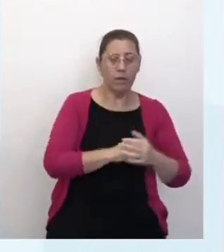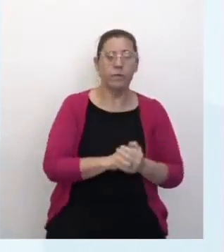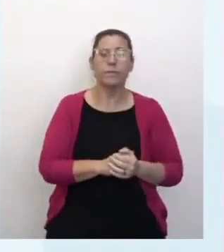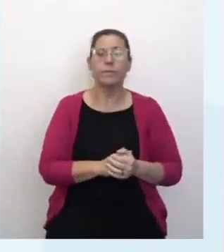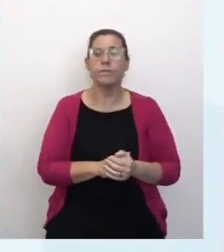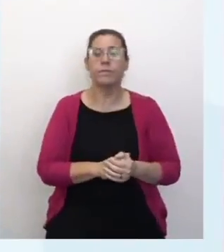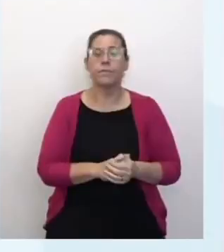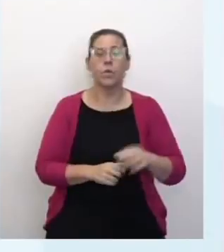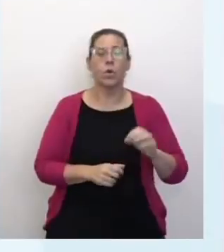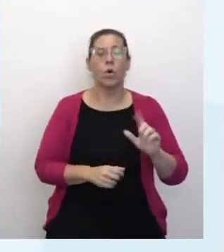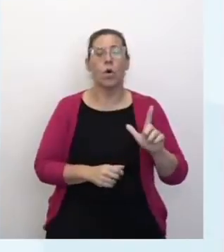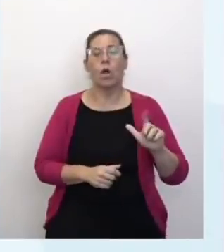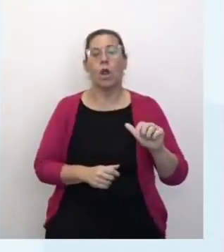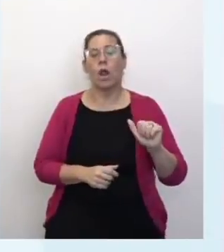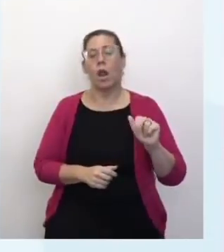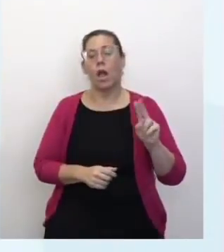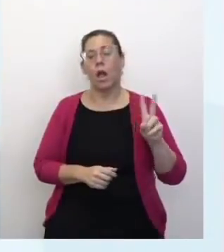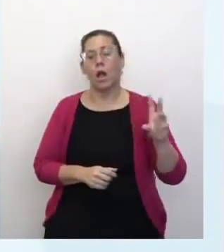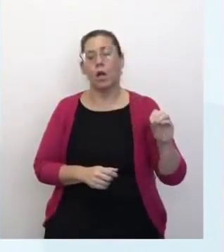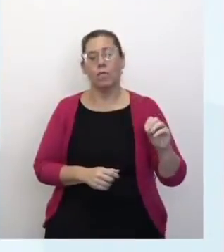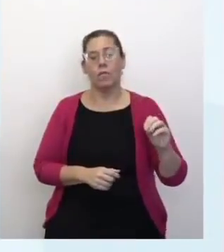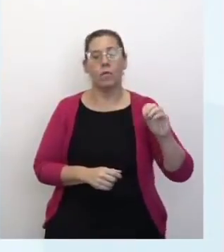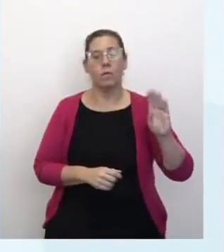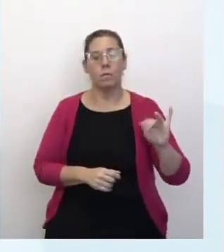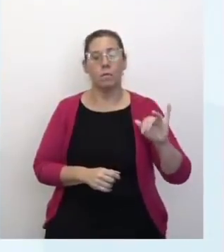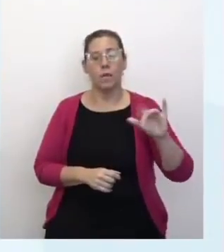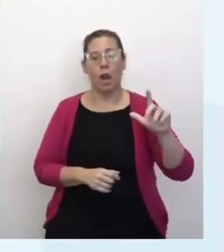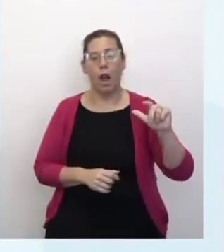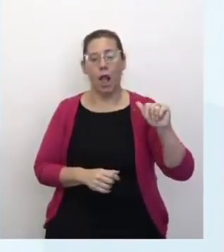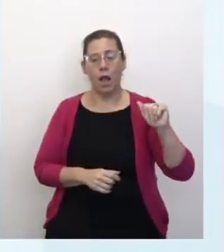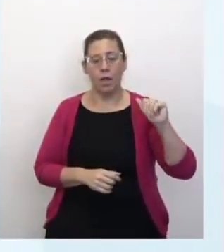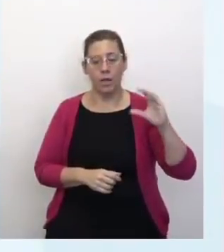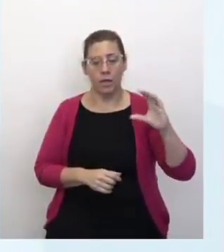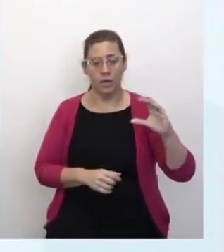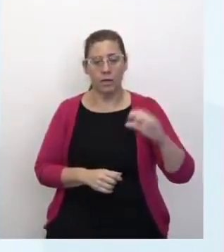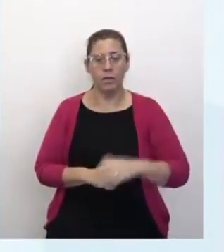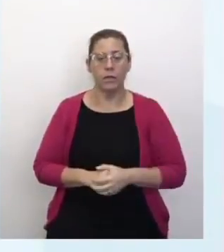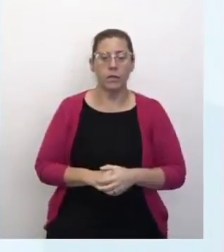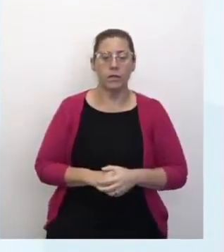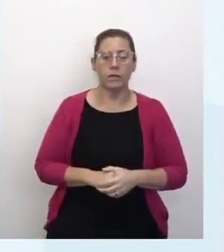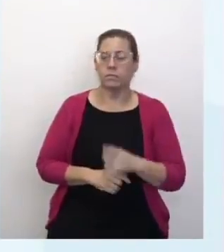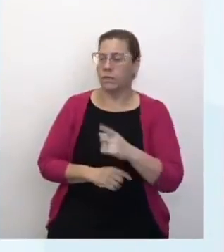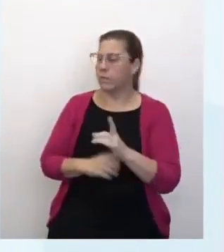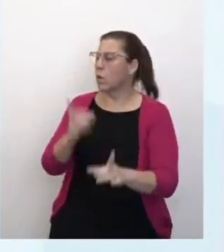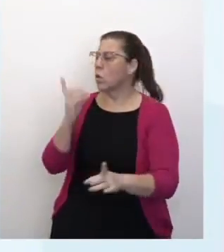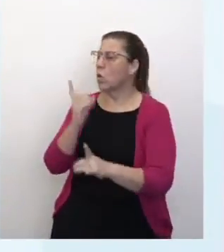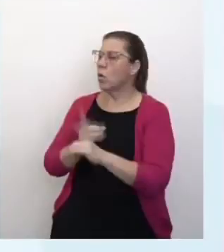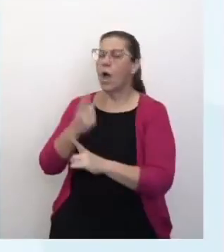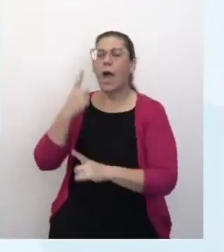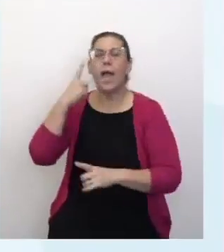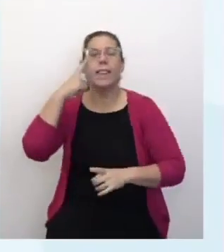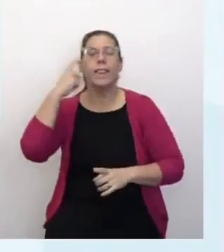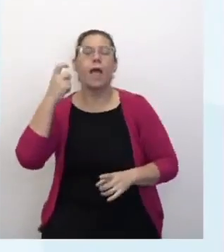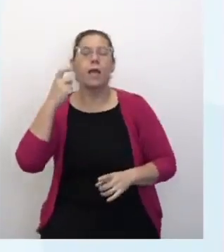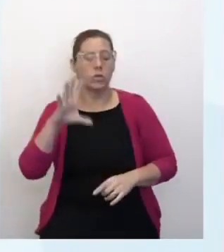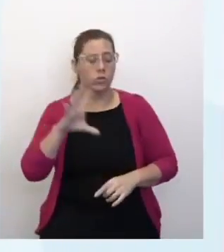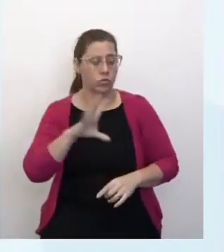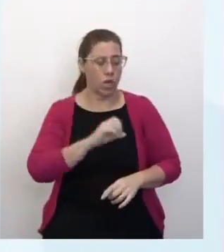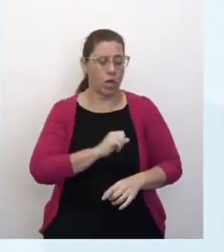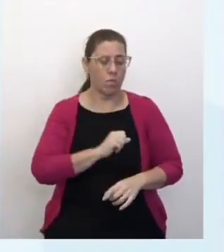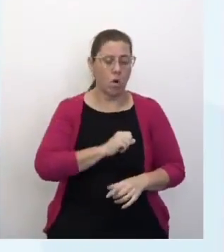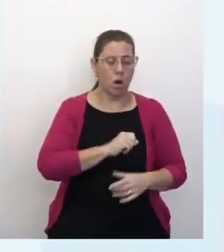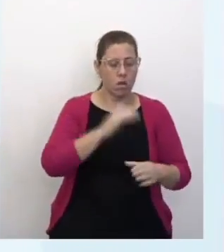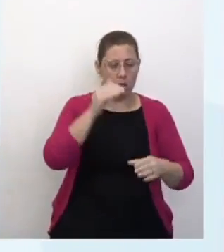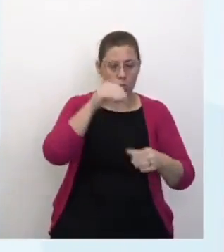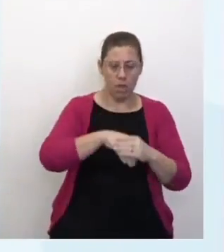de Olavo Bilac, poeta parnasiano do século XIX, a identificar a concepção de amor presente nos versos do